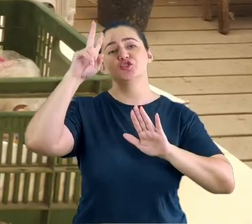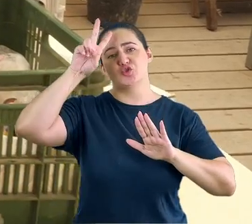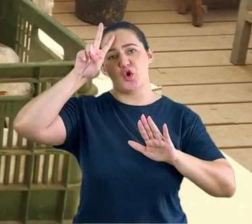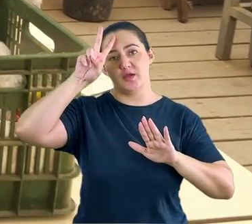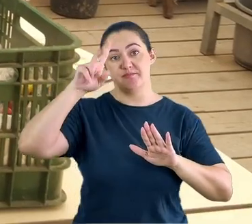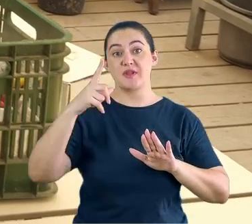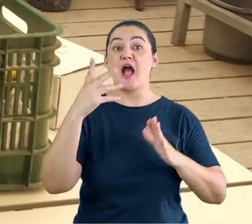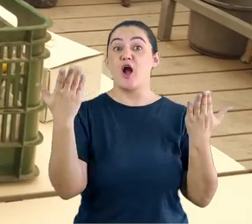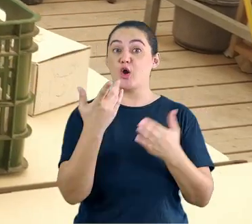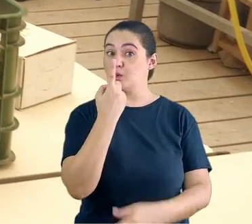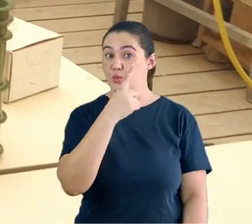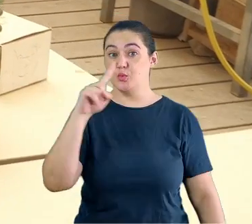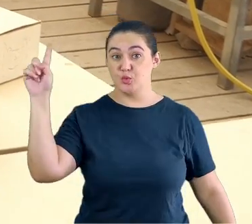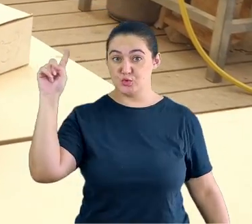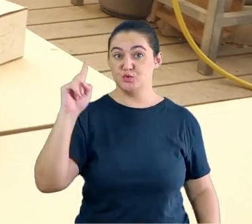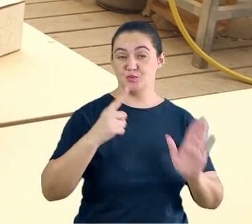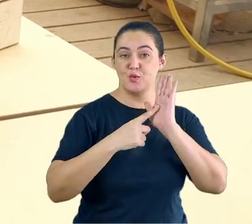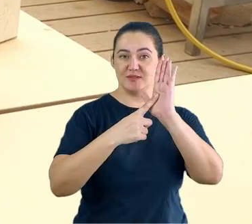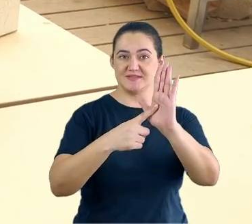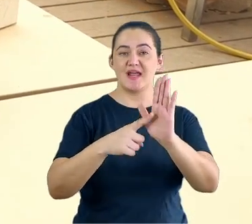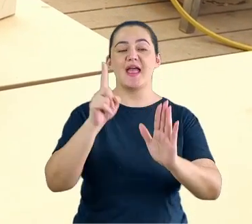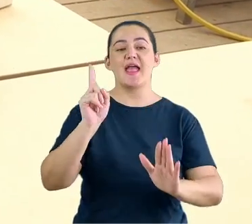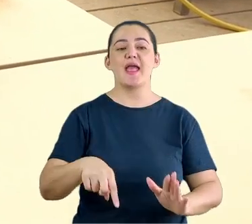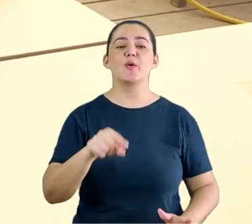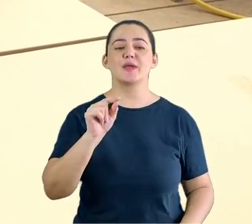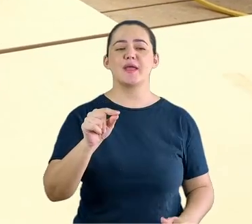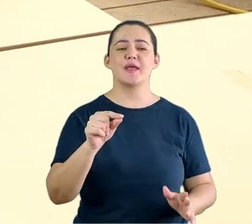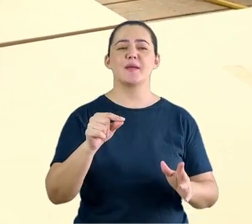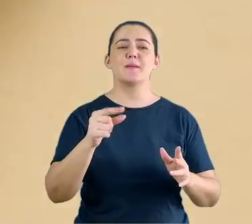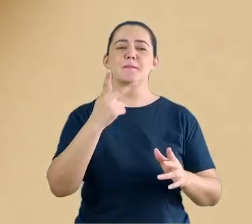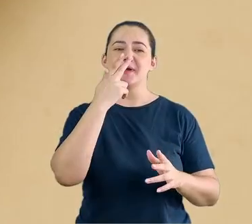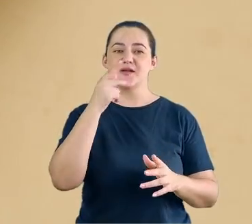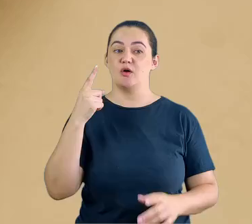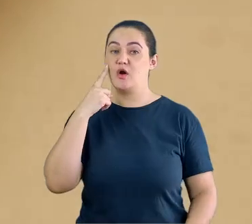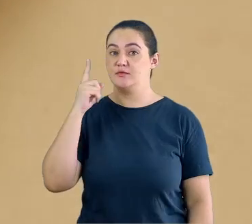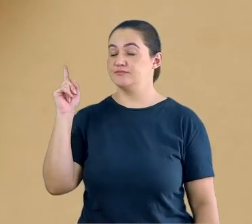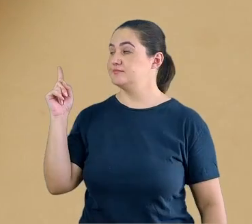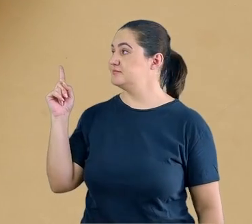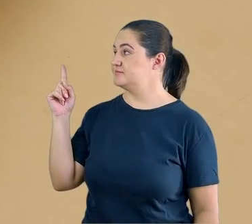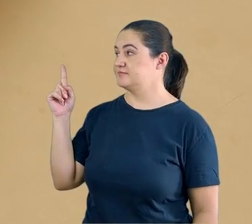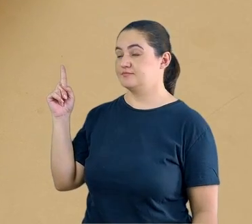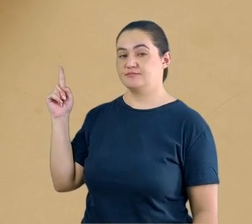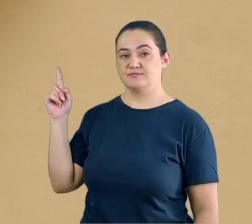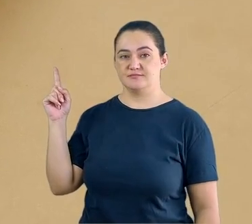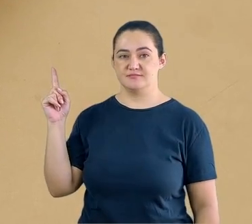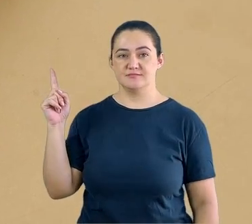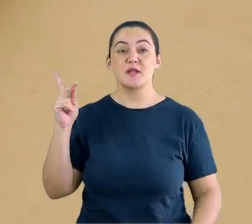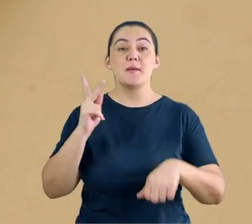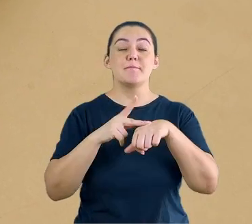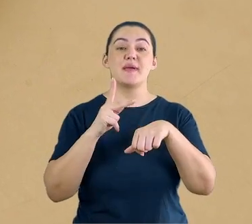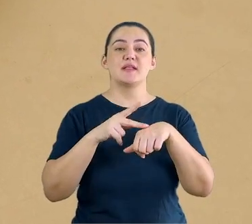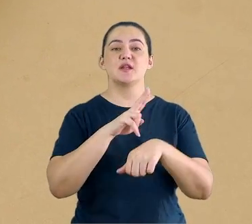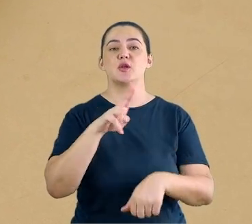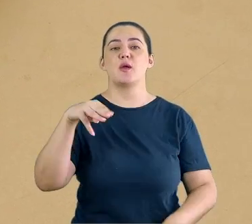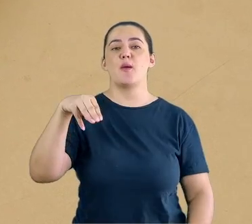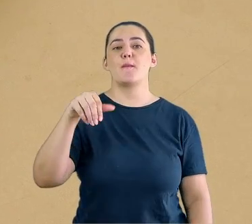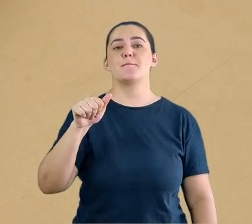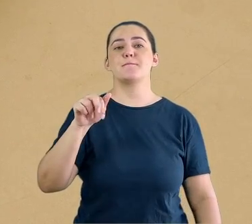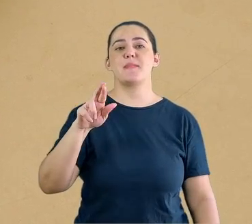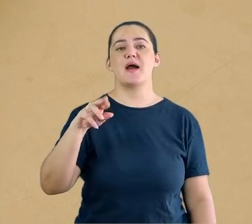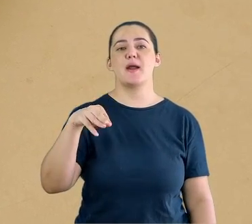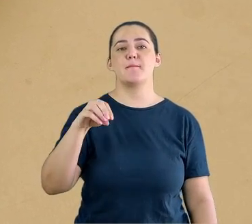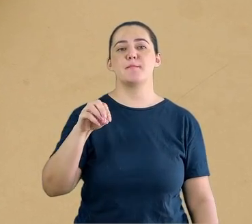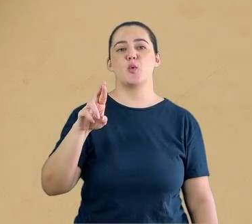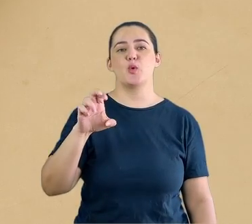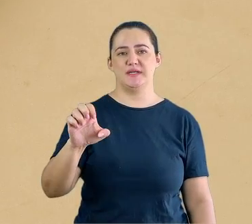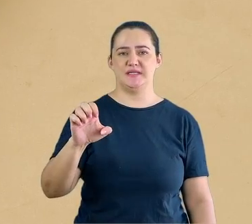mim é intrigante. Você tem um pedaço de mármore do templo. Normalmente os arqueólogos acreditam que Herodes não